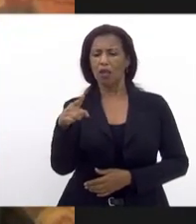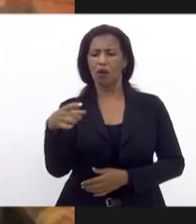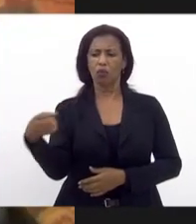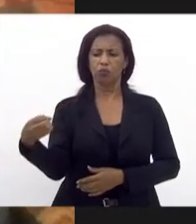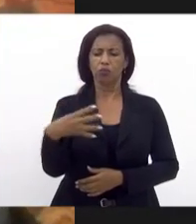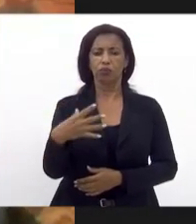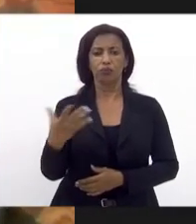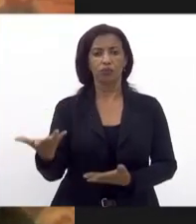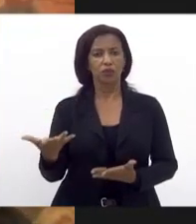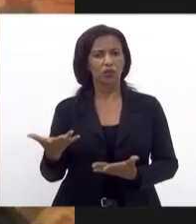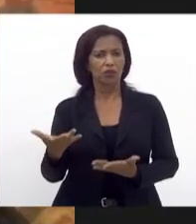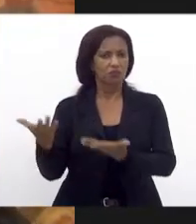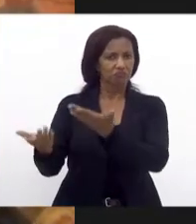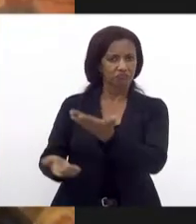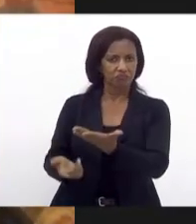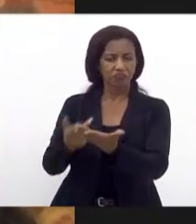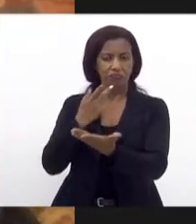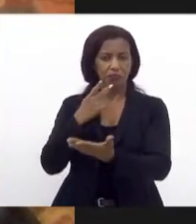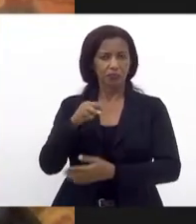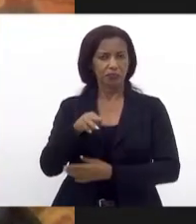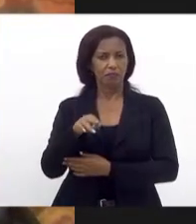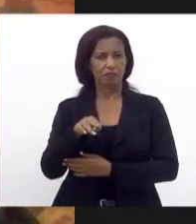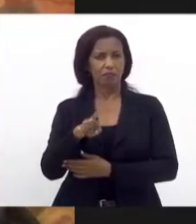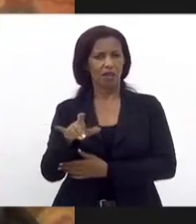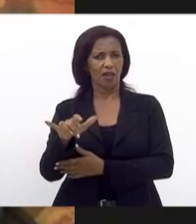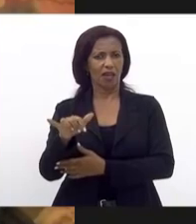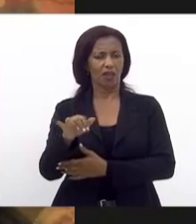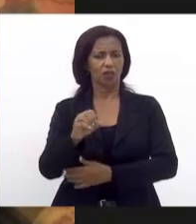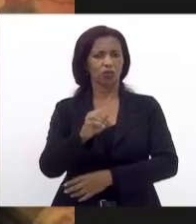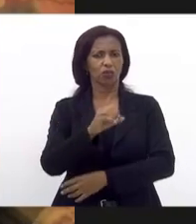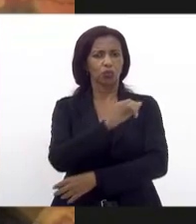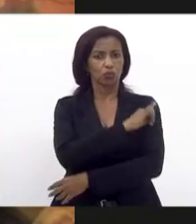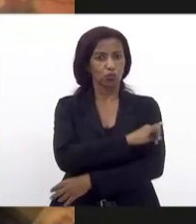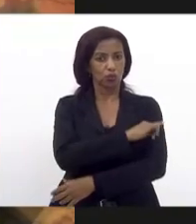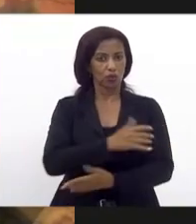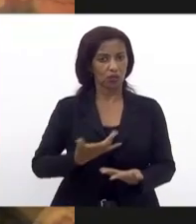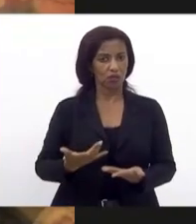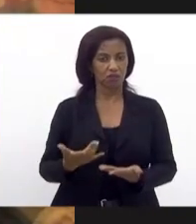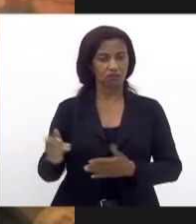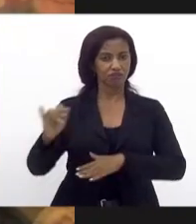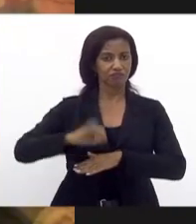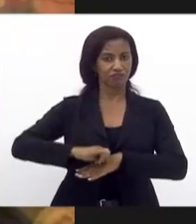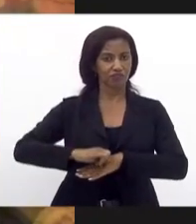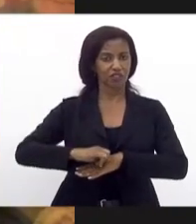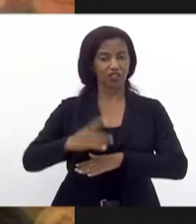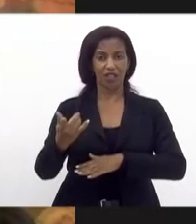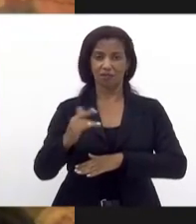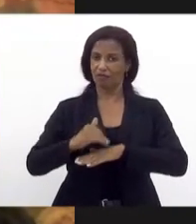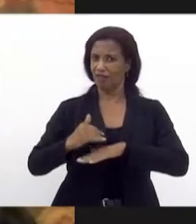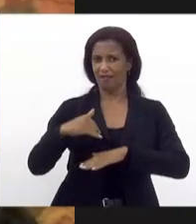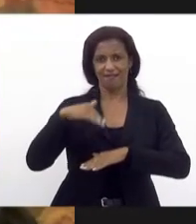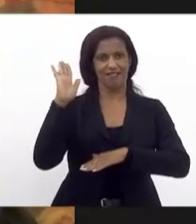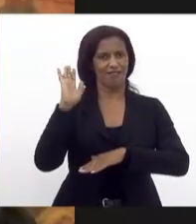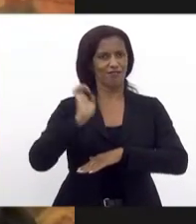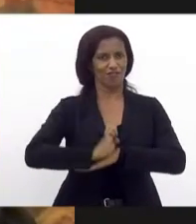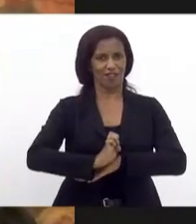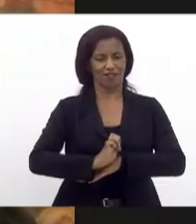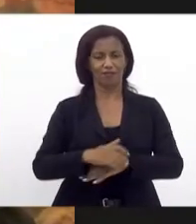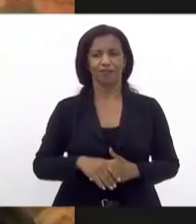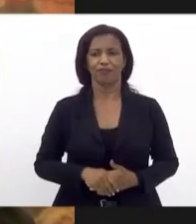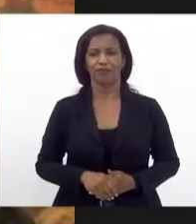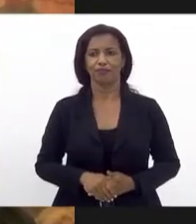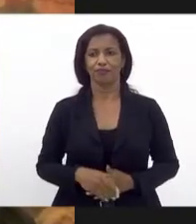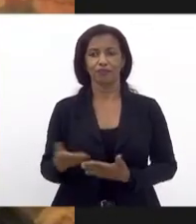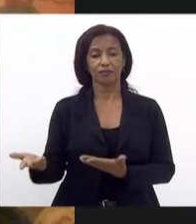até foi o Portinho que falou aí que o mercado do Rio é o estado do Rio, eu queria dizer que vai além do estado do Rio. Nesse aspecto